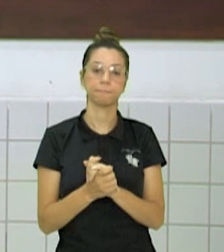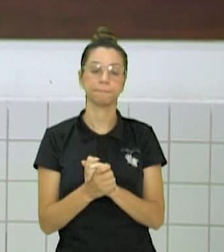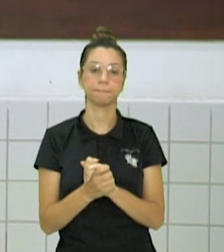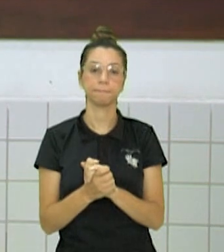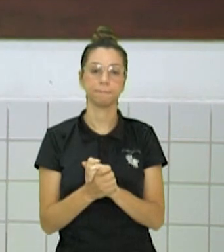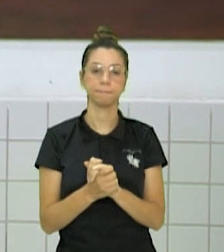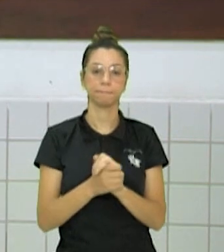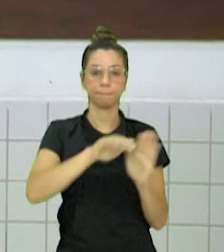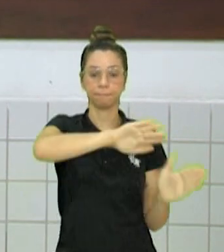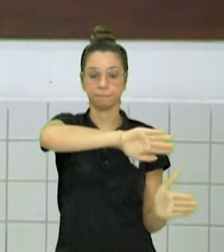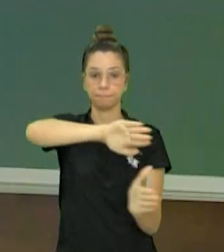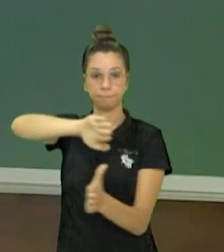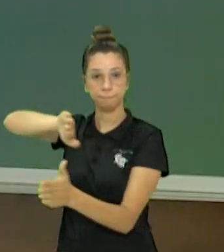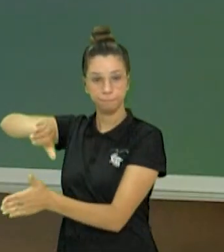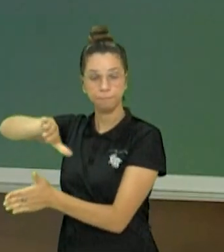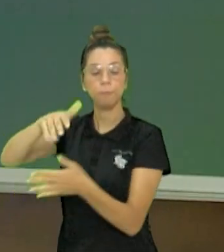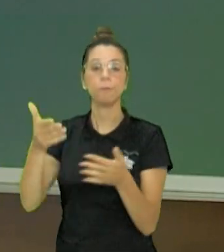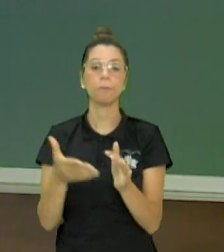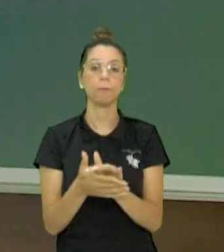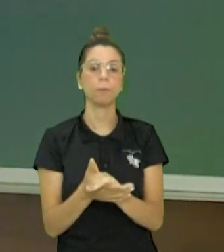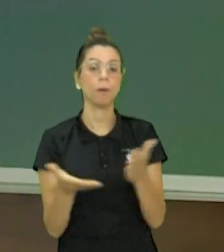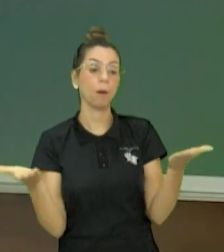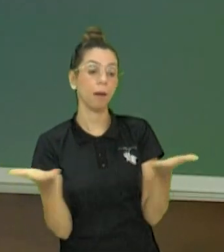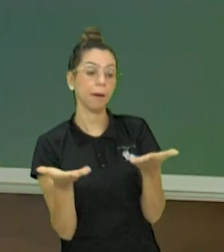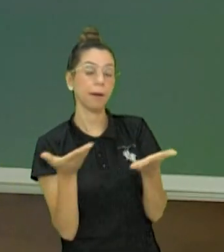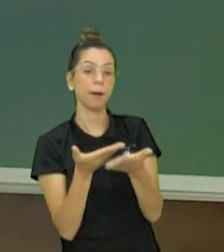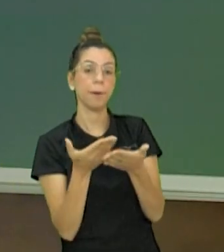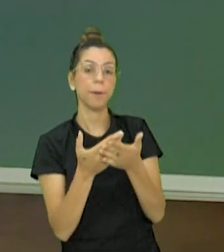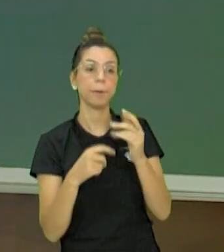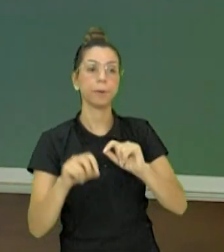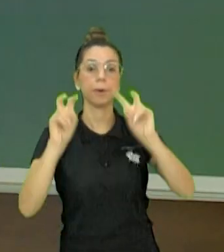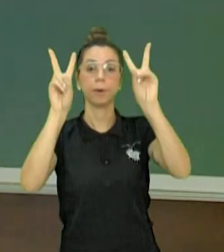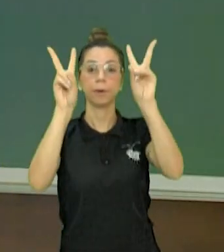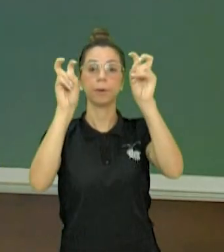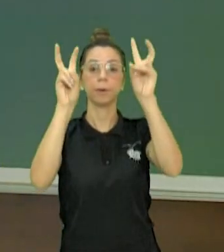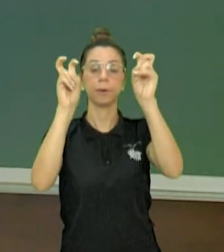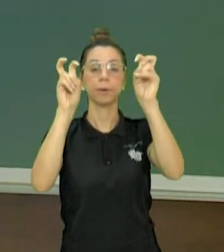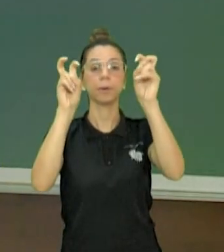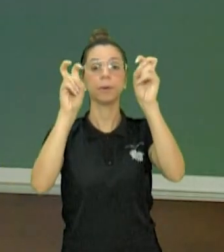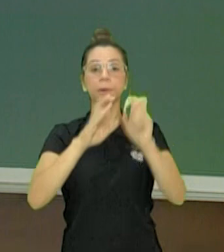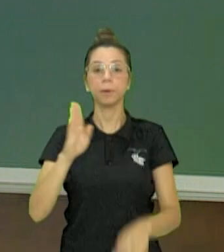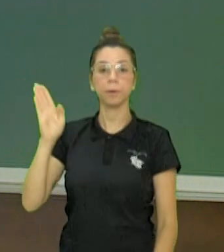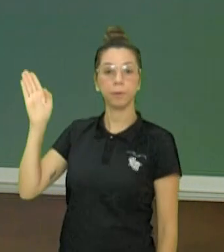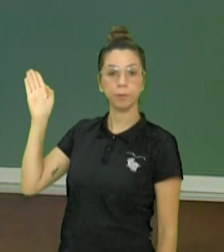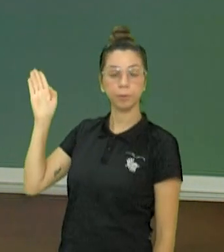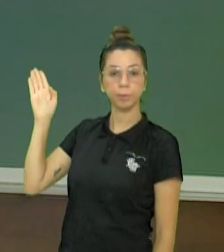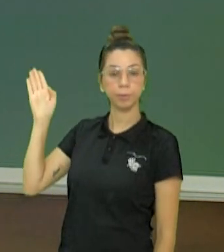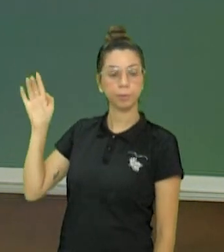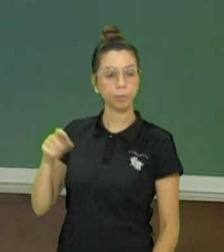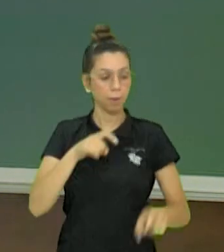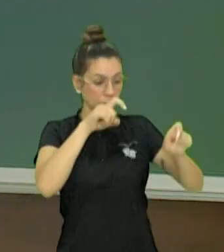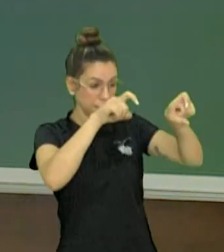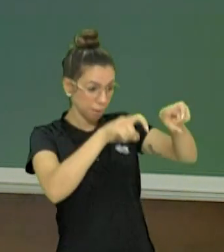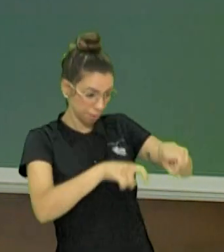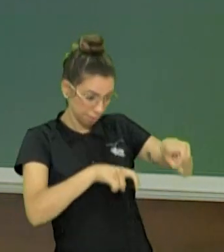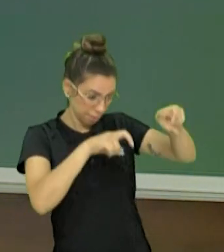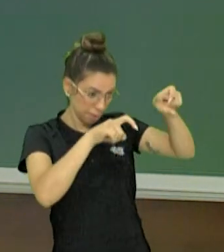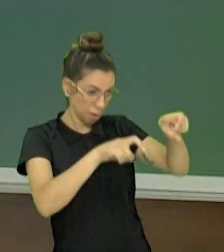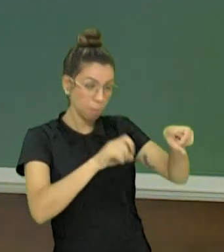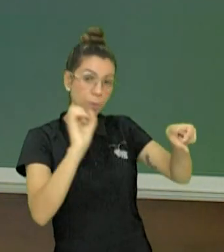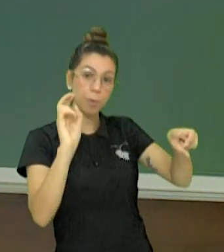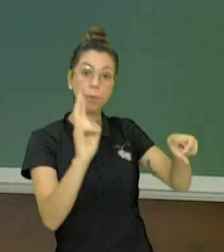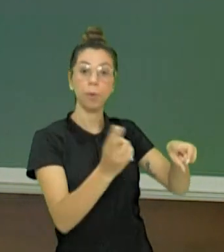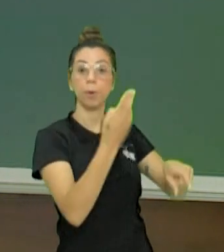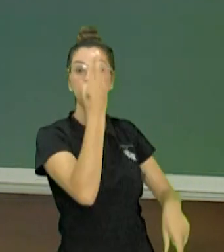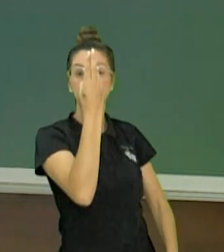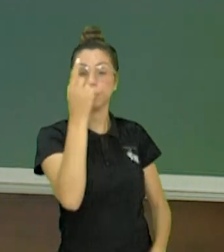bom? Na nossa aula, pessoal, o título dela é Country or City? Campo ou cidade? Então a gente vai falar um pouco